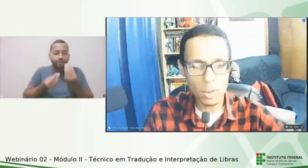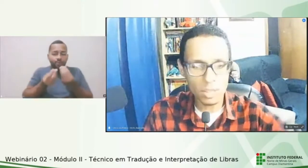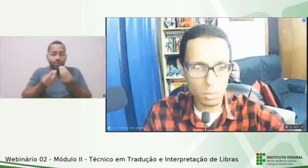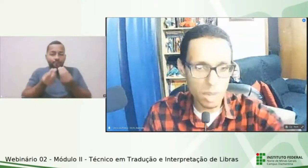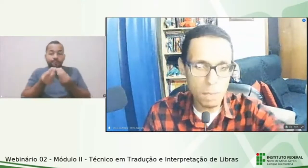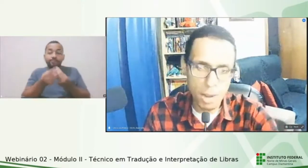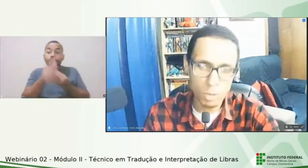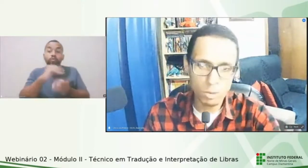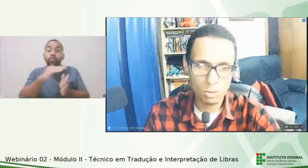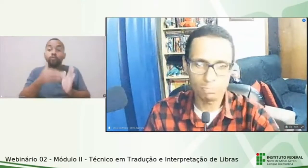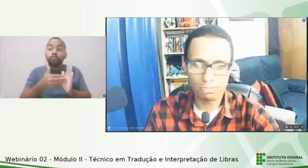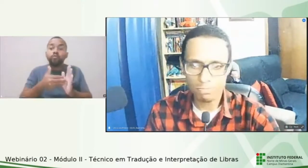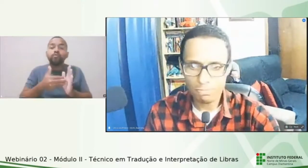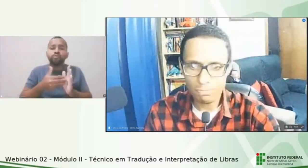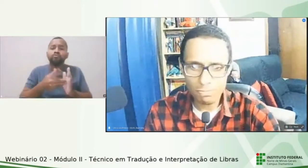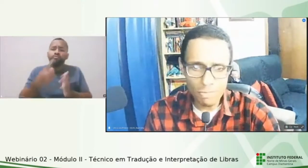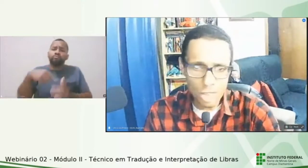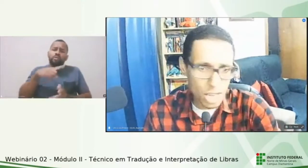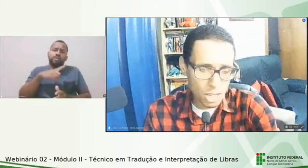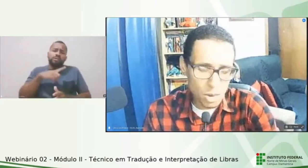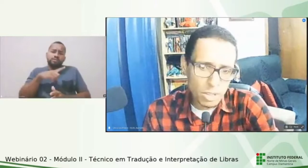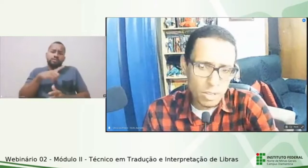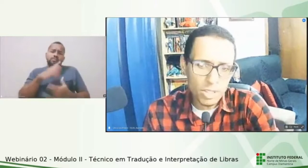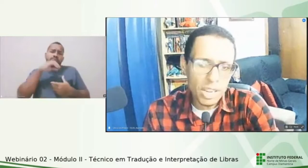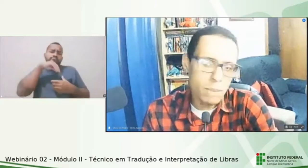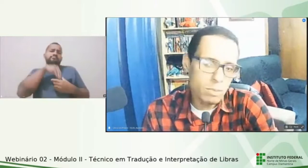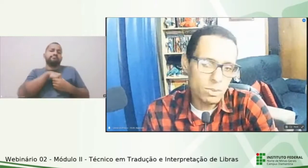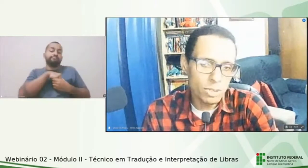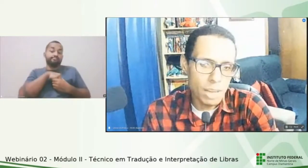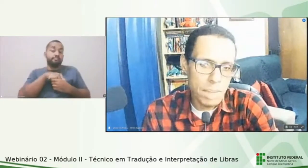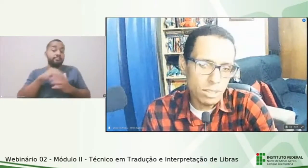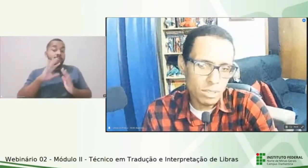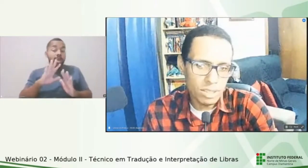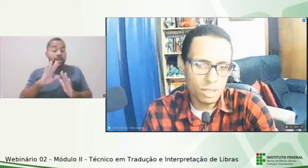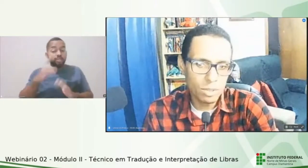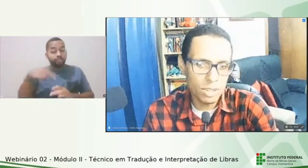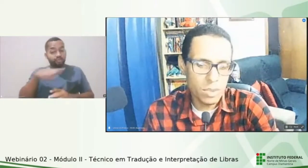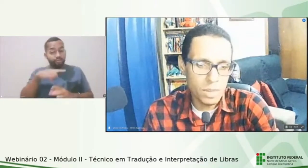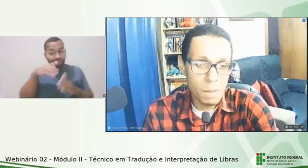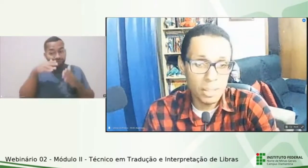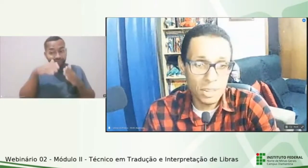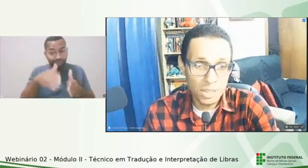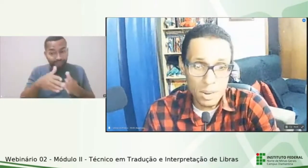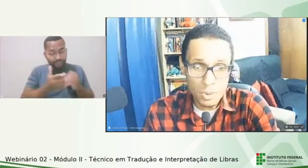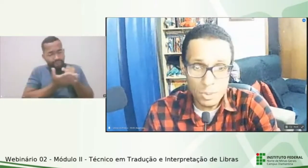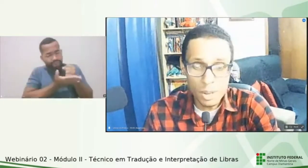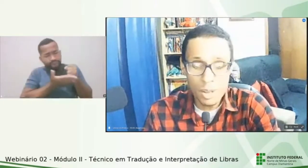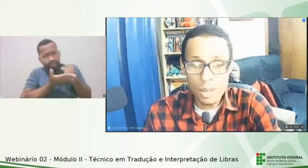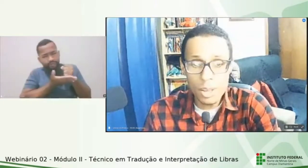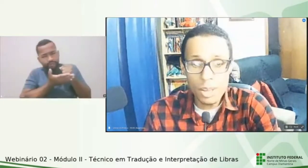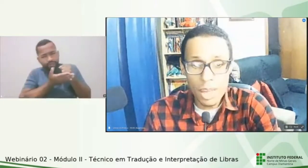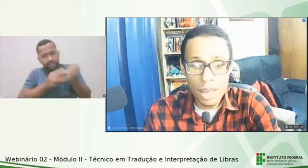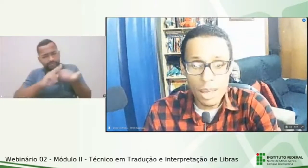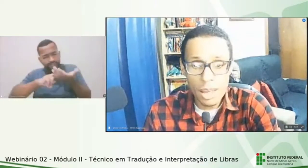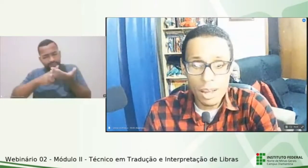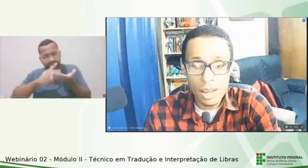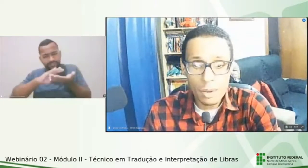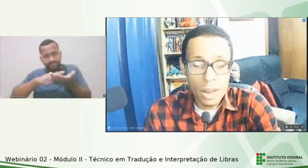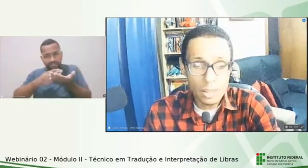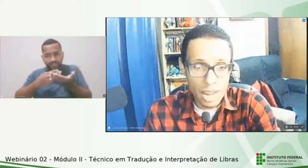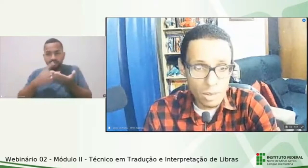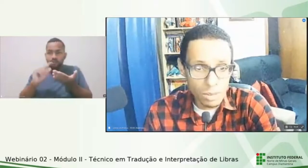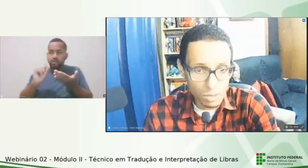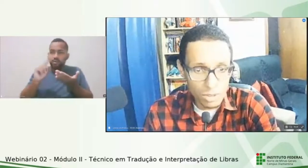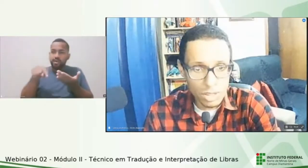Todos nós passamos apertos. Então, quando nós chegamos no fundamentos da tradução e interpretação, que é